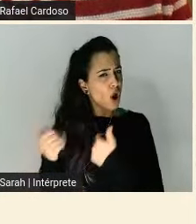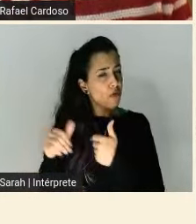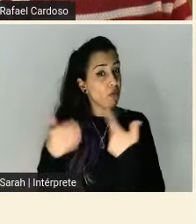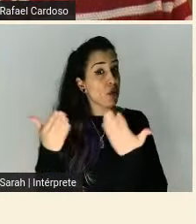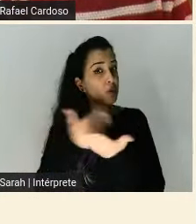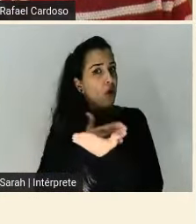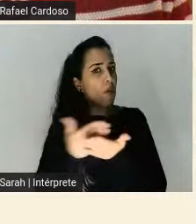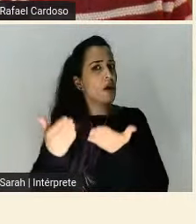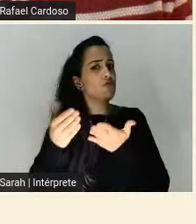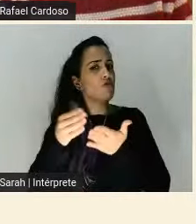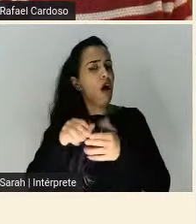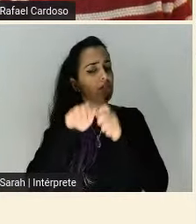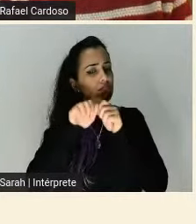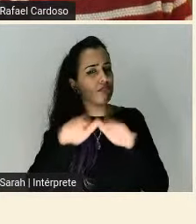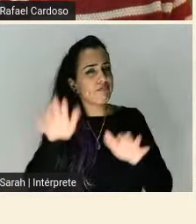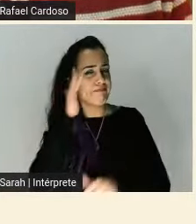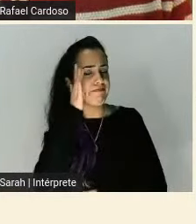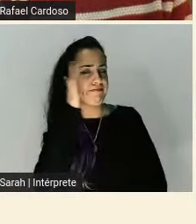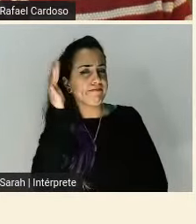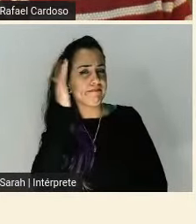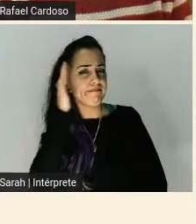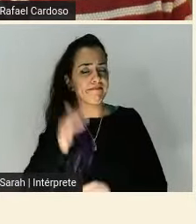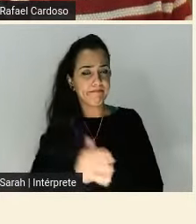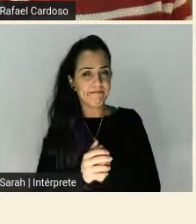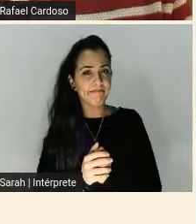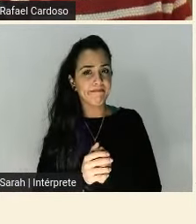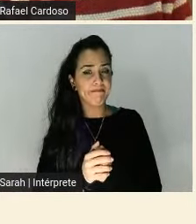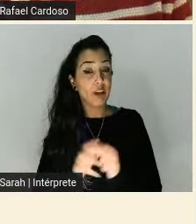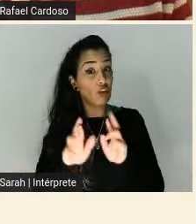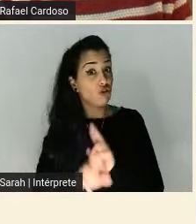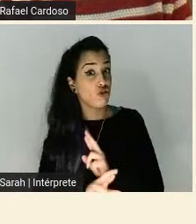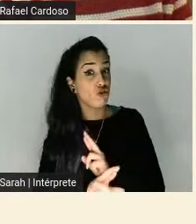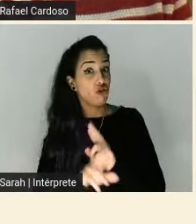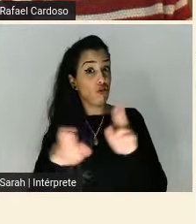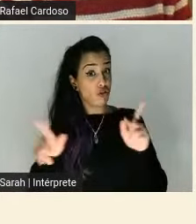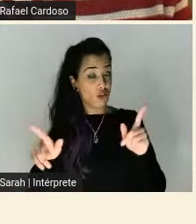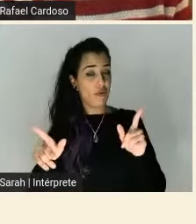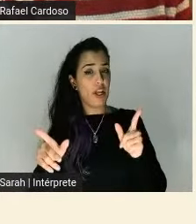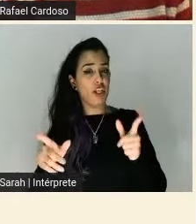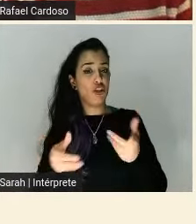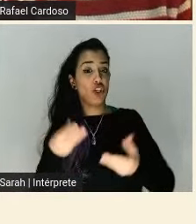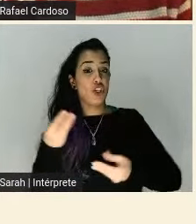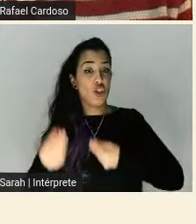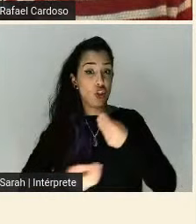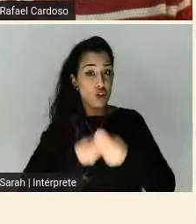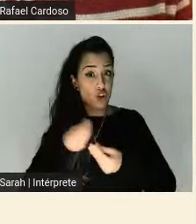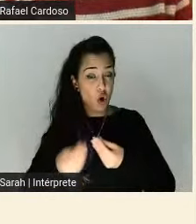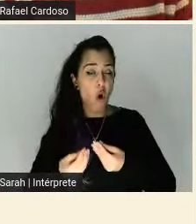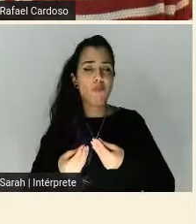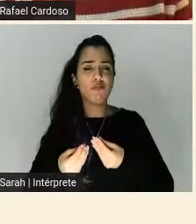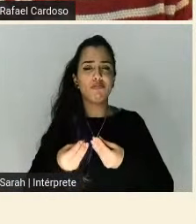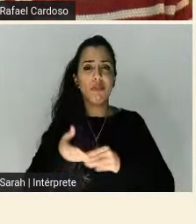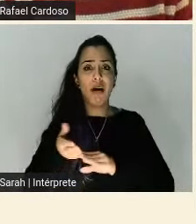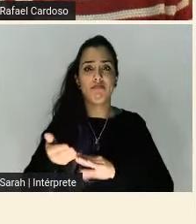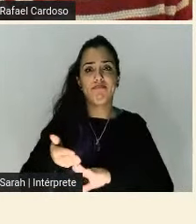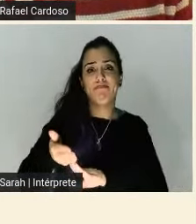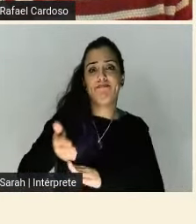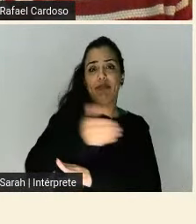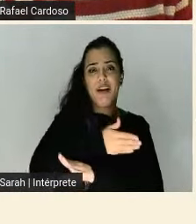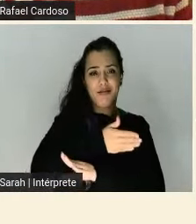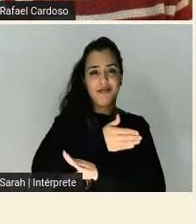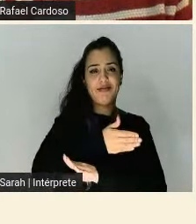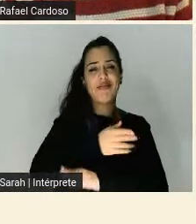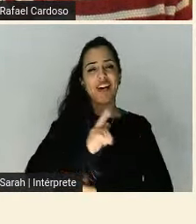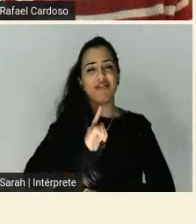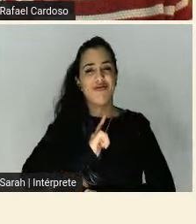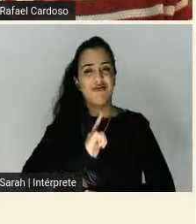teses. Era bem diferente a visão apresentada por críticos da geração anterior, os que testemunharam em